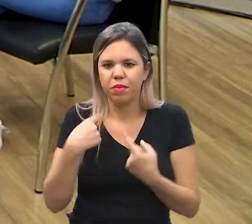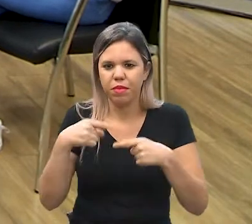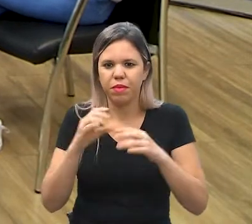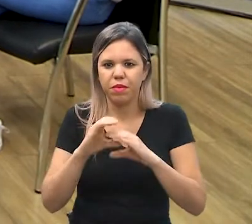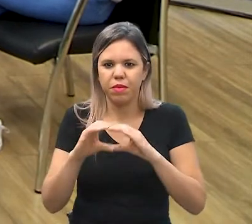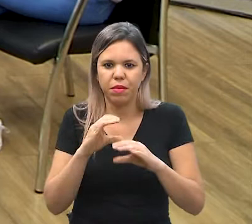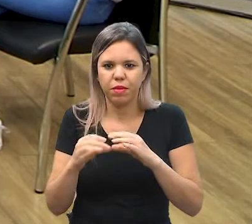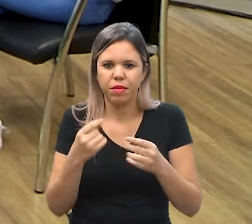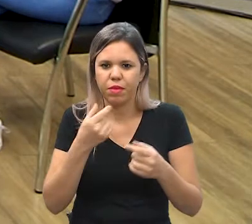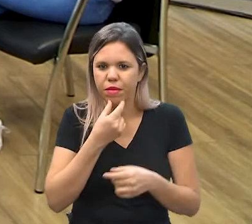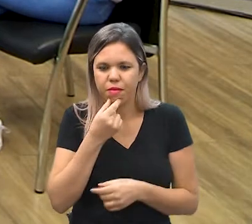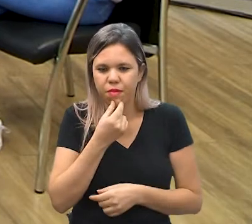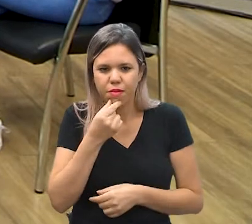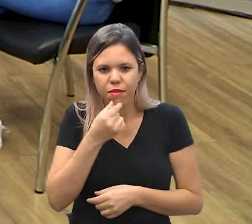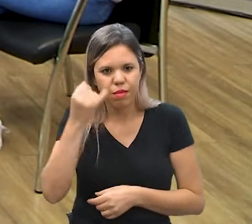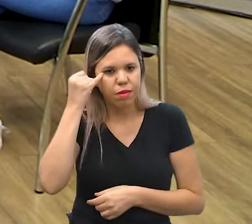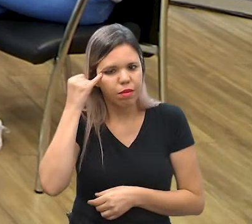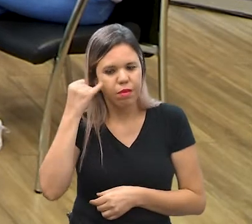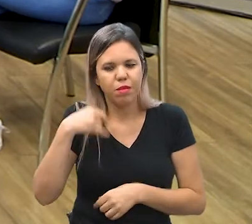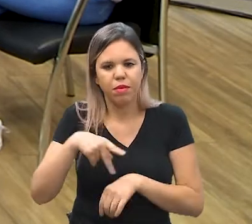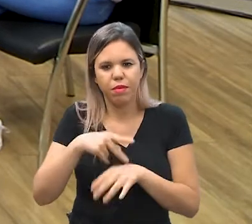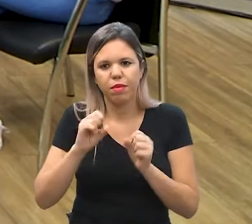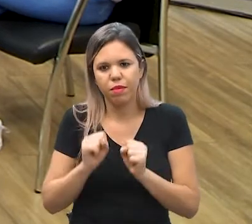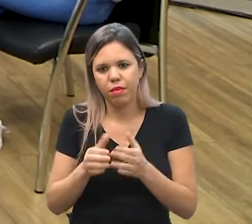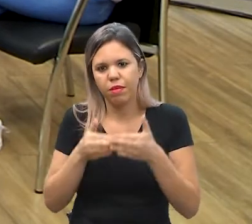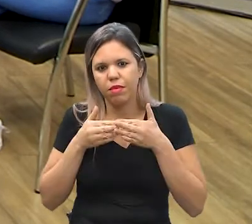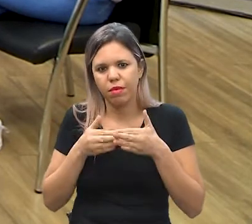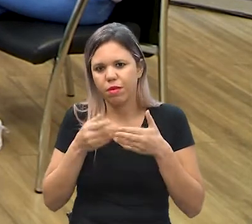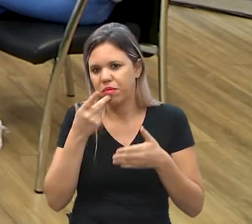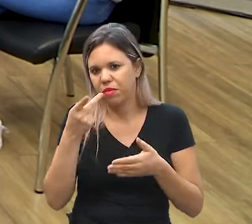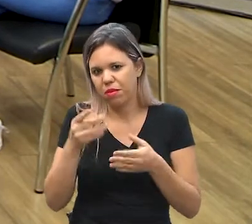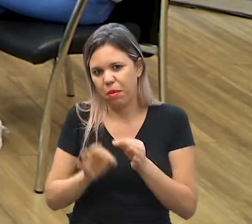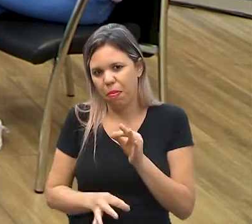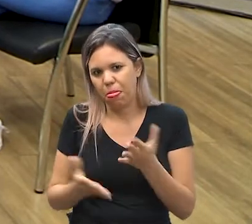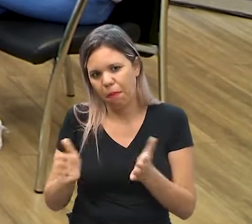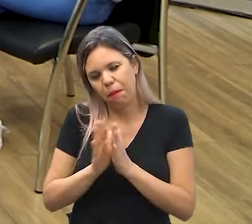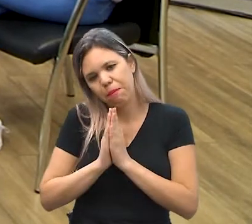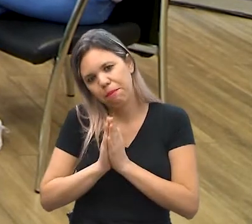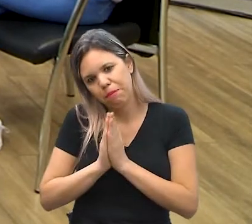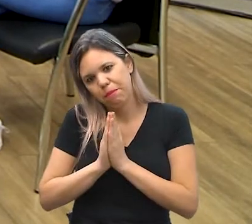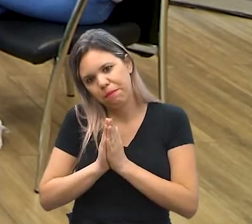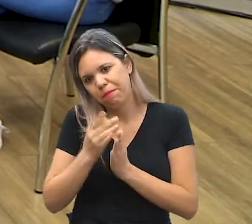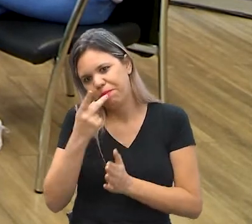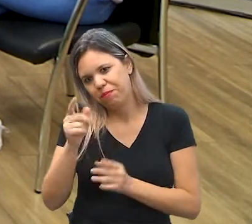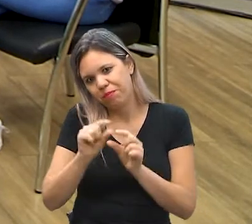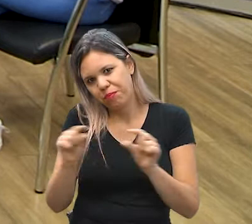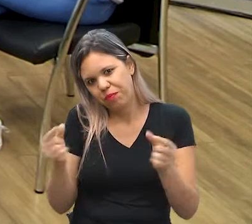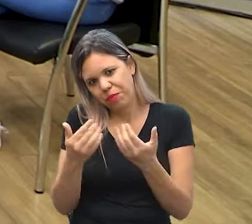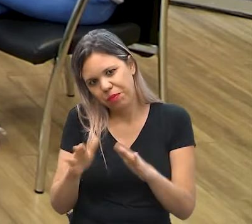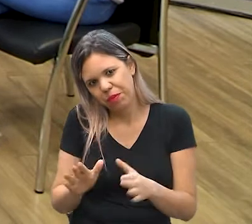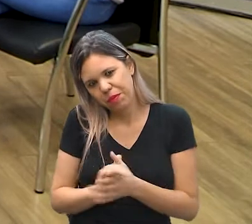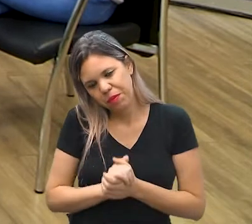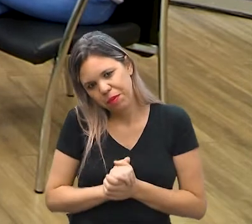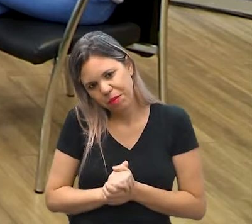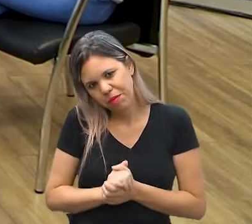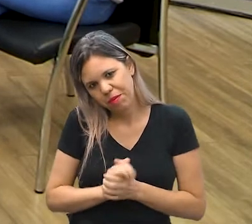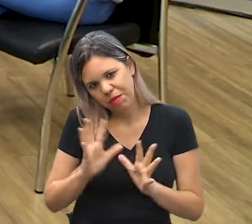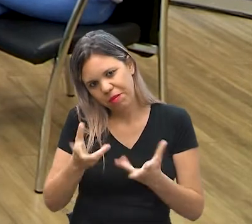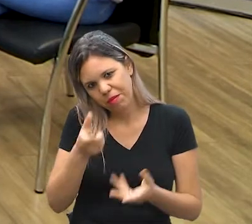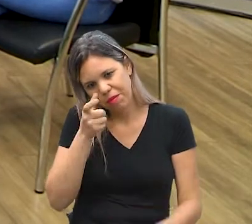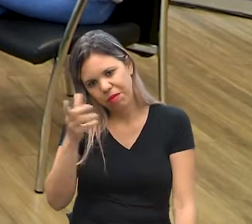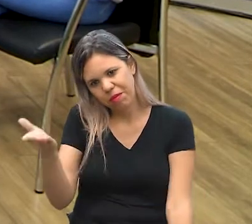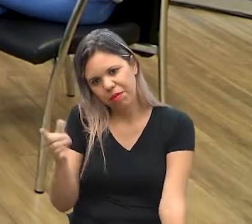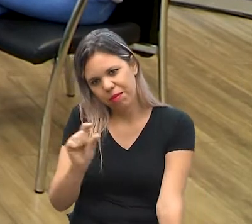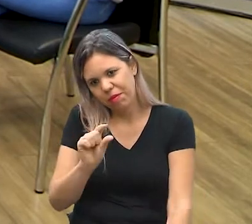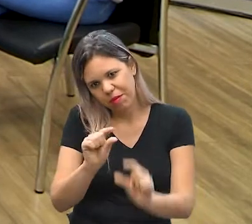umas aberturas em japonês aí. Então, por favor, você citou, por gentileza. Você citou a abertura, por gentileza. Agora todo mundo quer ouvir